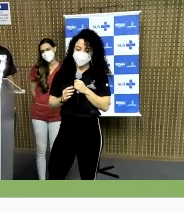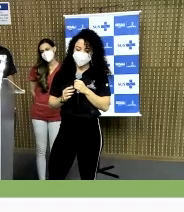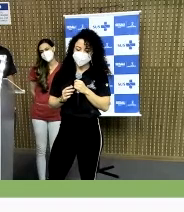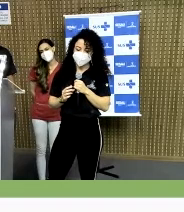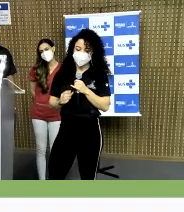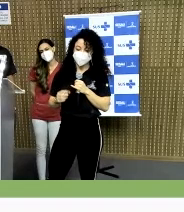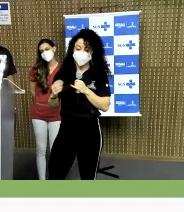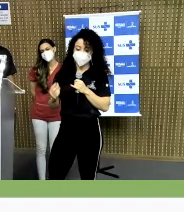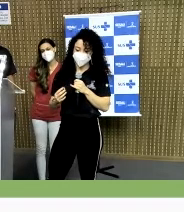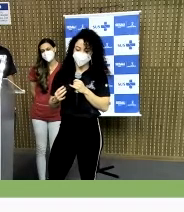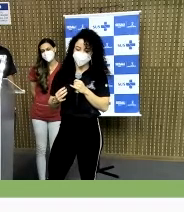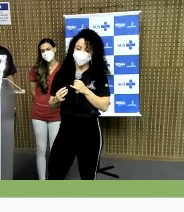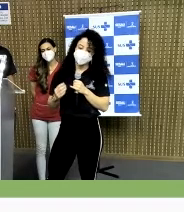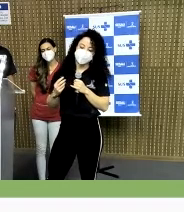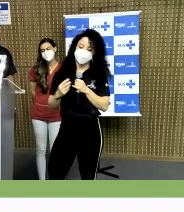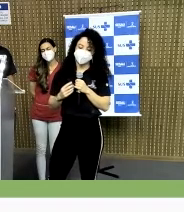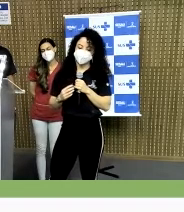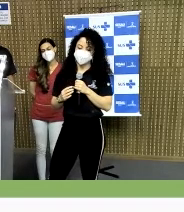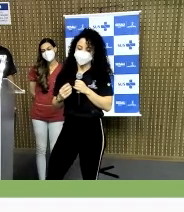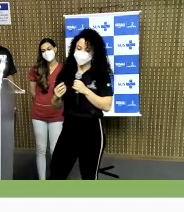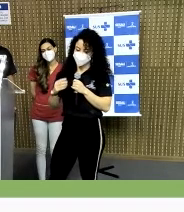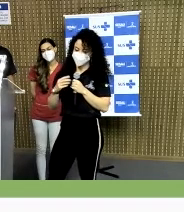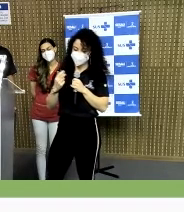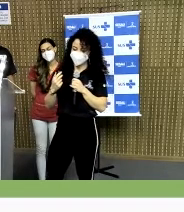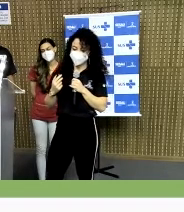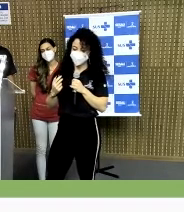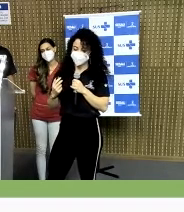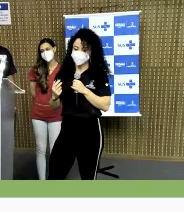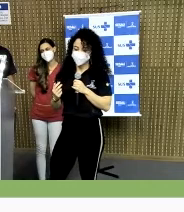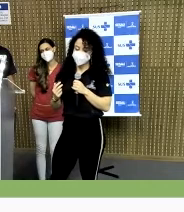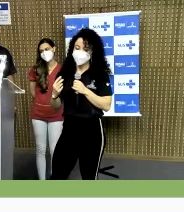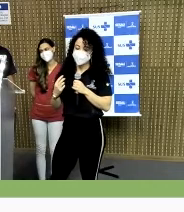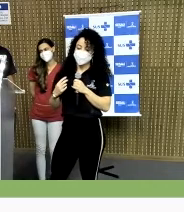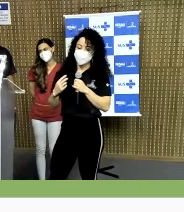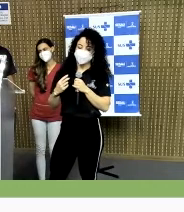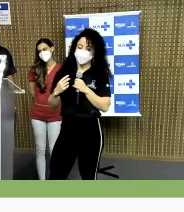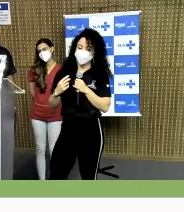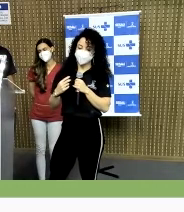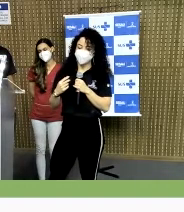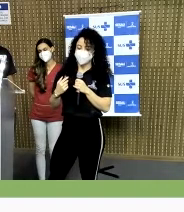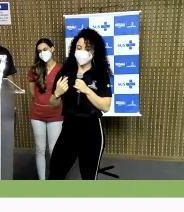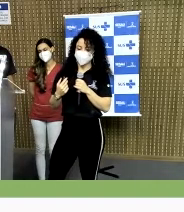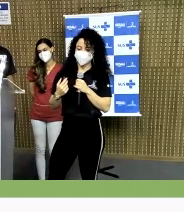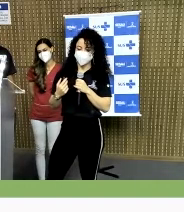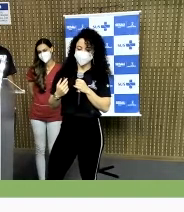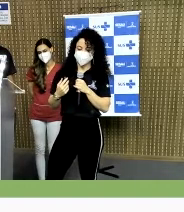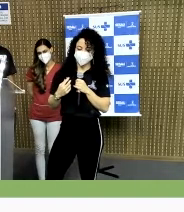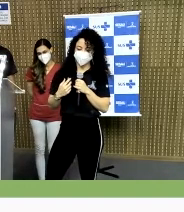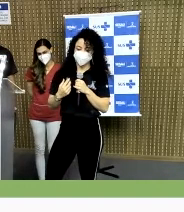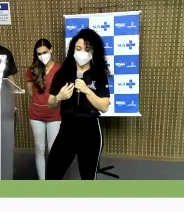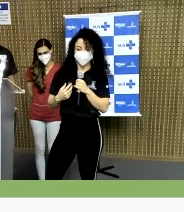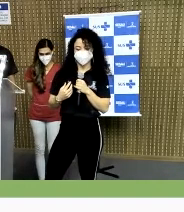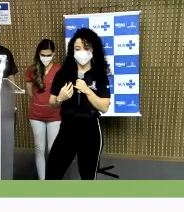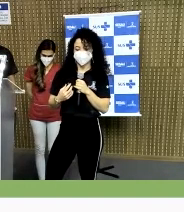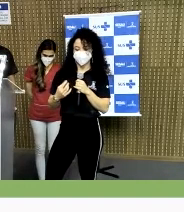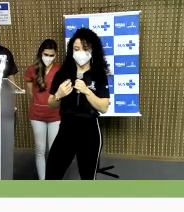Em relação à consulta médica, a população, como eu já disse, 521. Em 2020, os